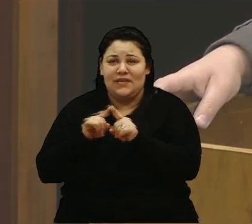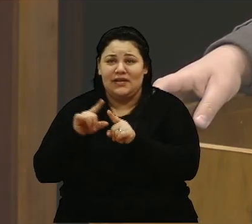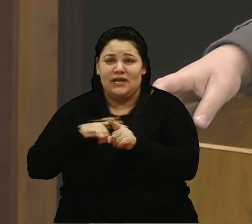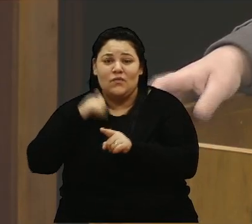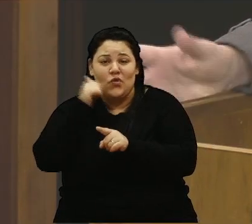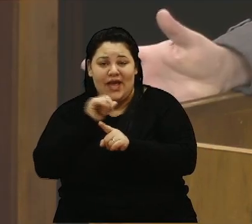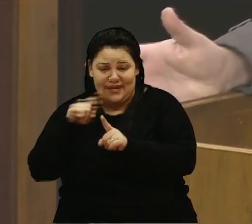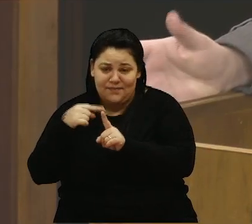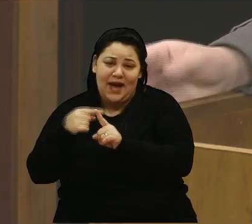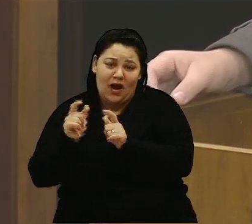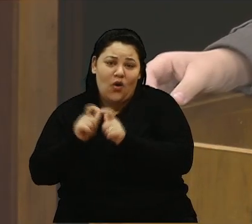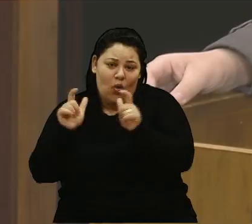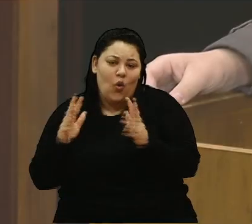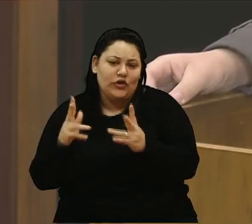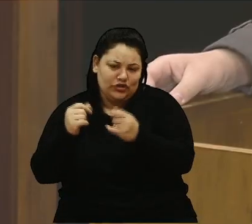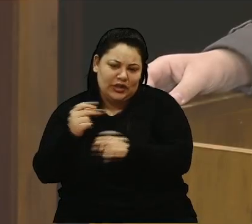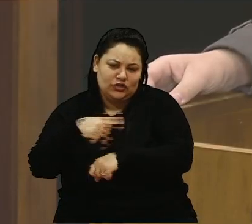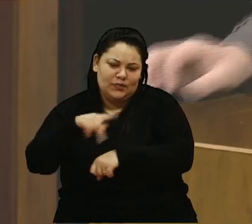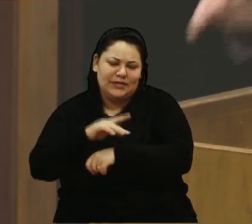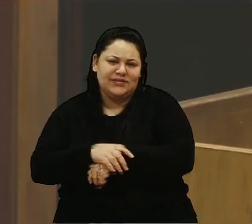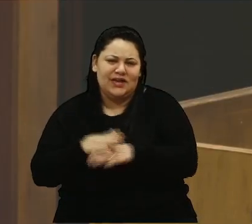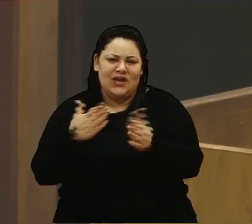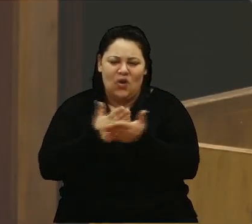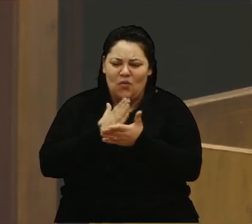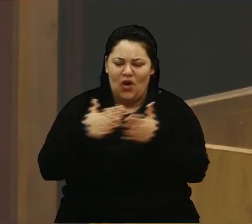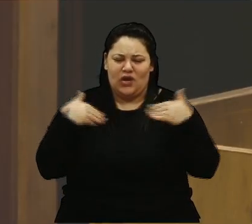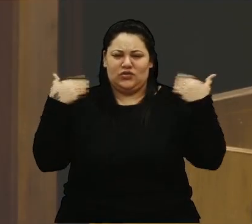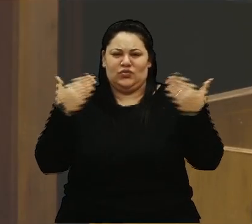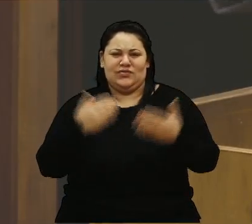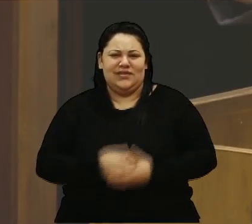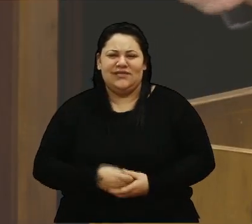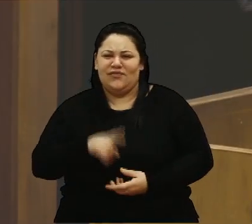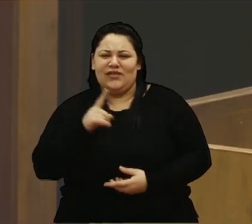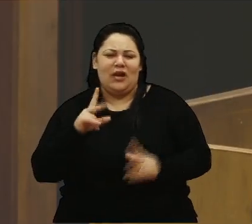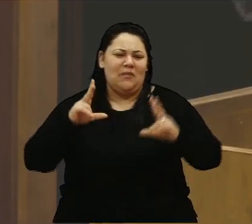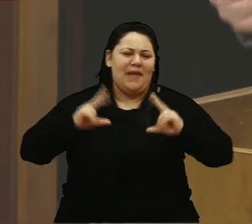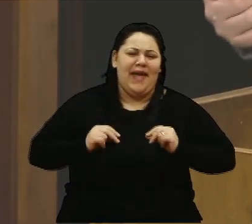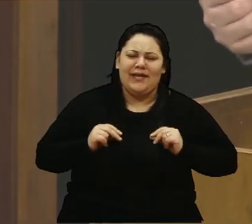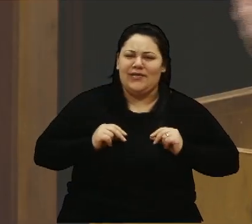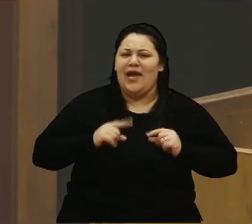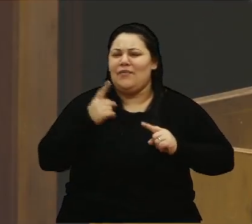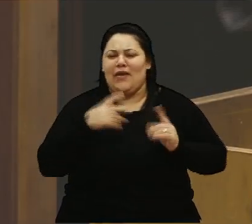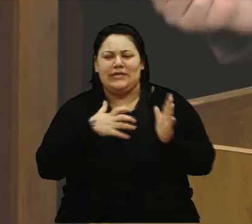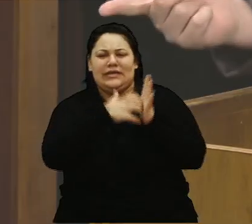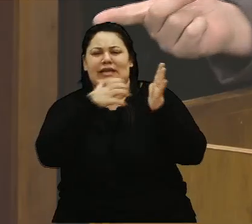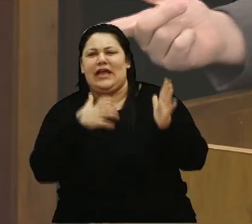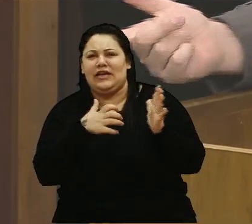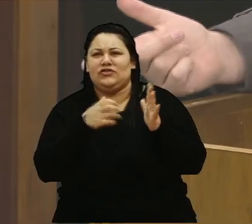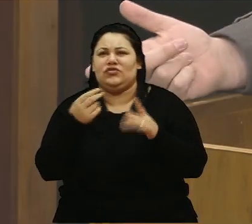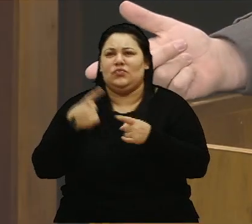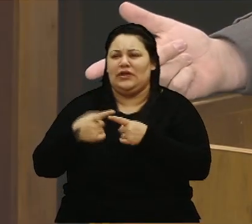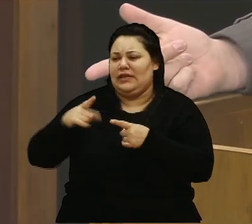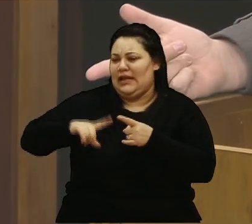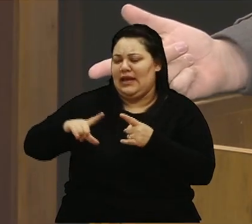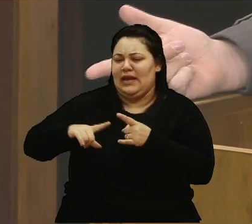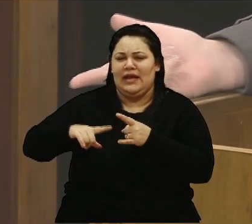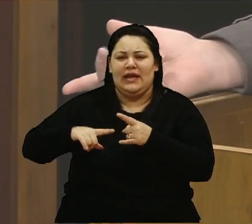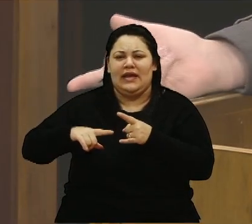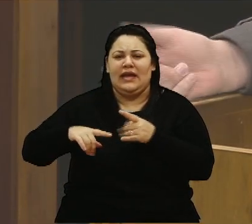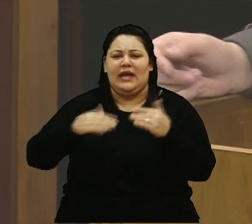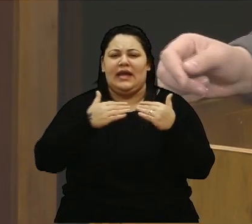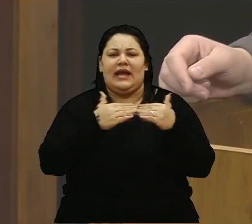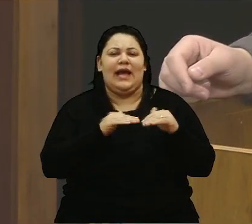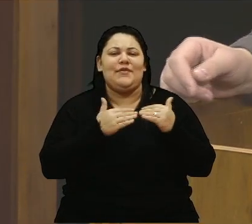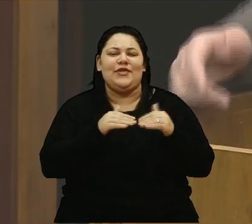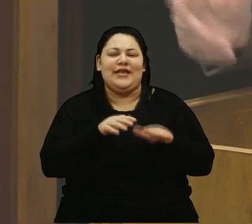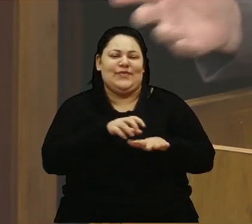país, isso assusta e incomoda? Não vamos entrar no mérito se a morte se deu porque ele foi atropelado, porque existem mais caminhoneiros homens do que mulheres no